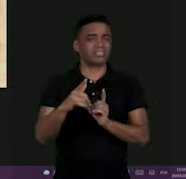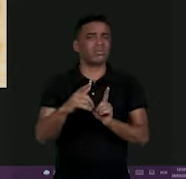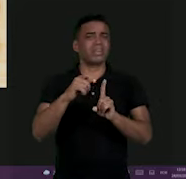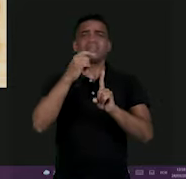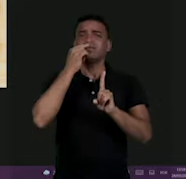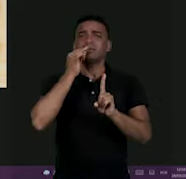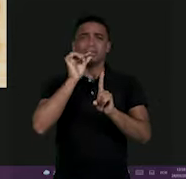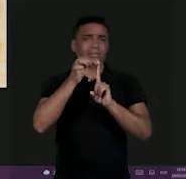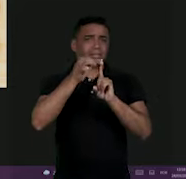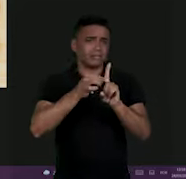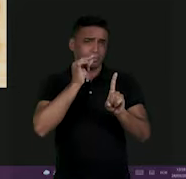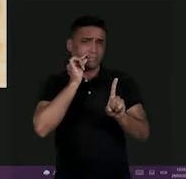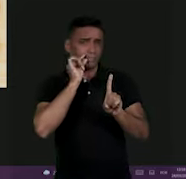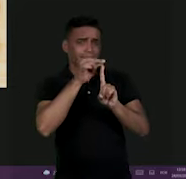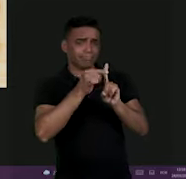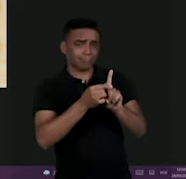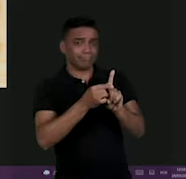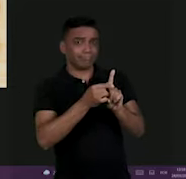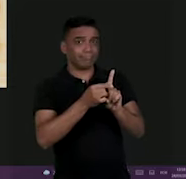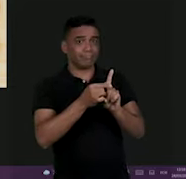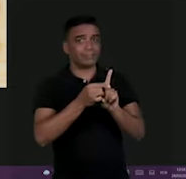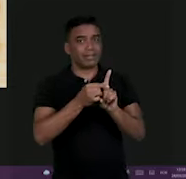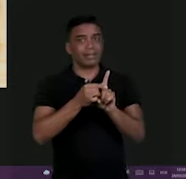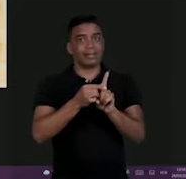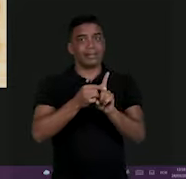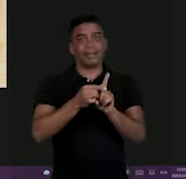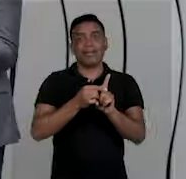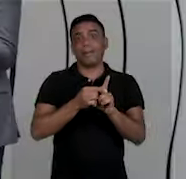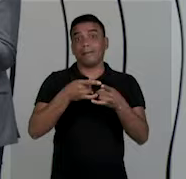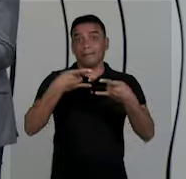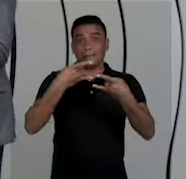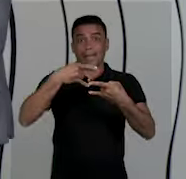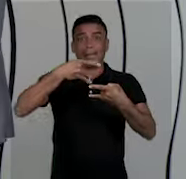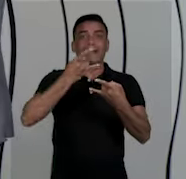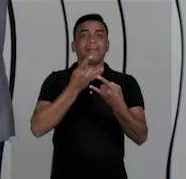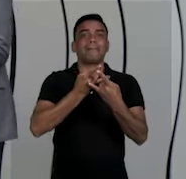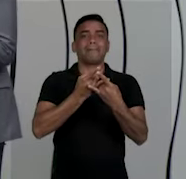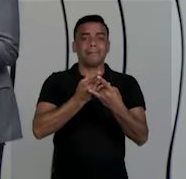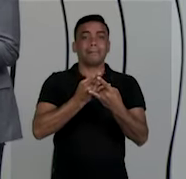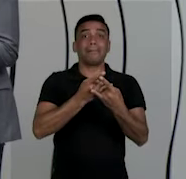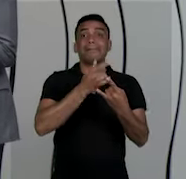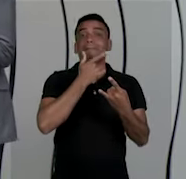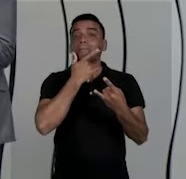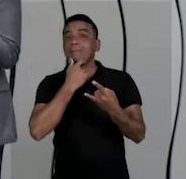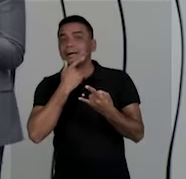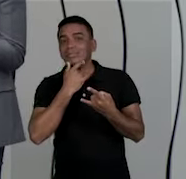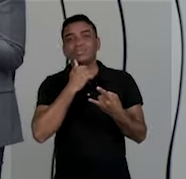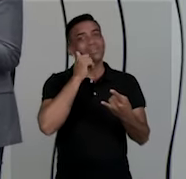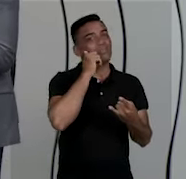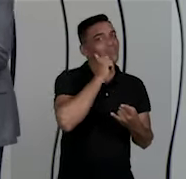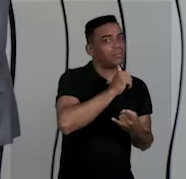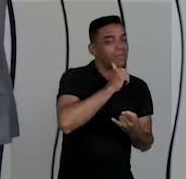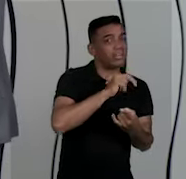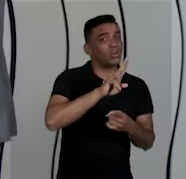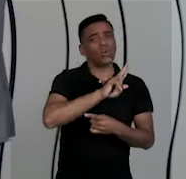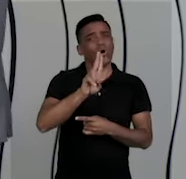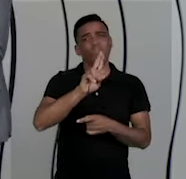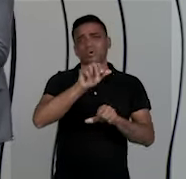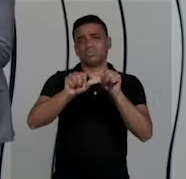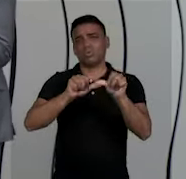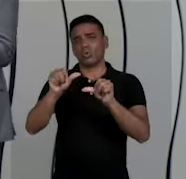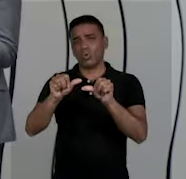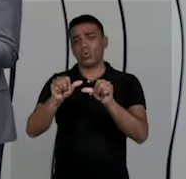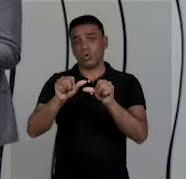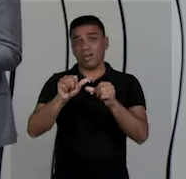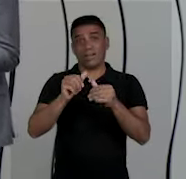camisinha, né? Que antigamente era chamado de preservativo masculino e feminino. Hoje em dia a gente já tem uma nova nomenclatura, que é de